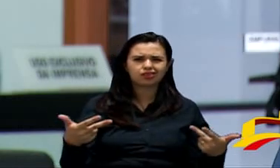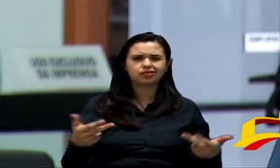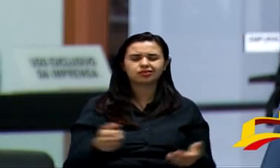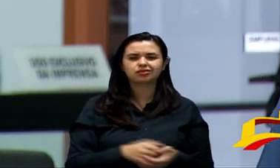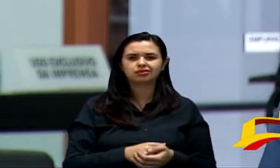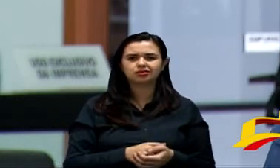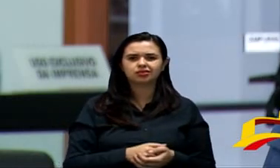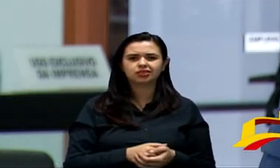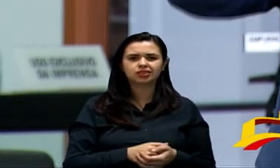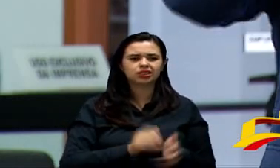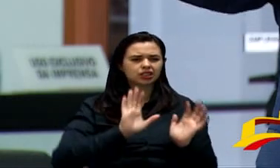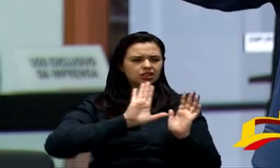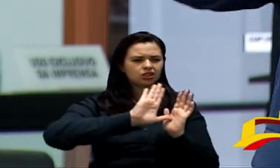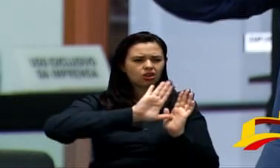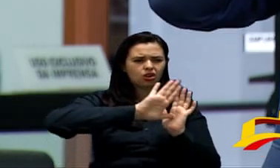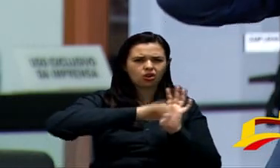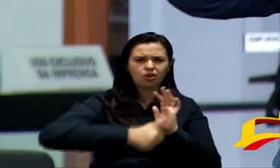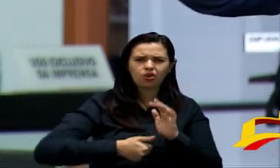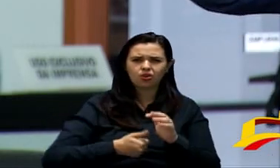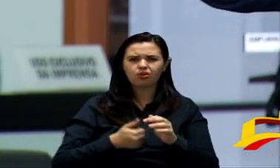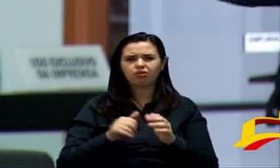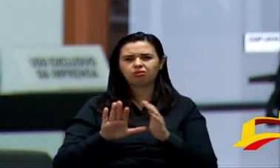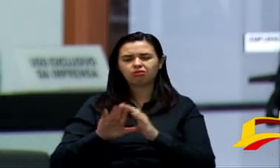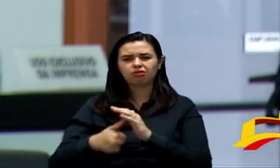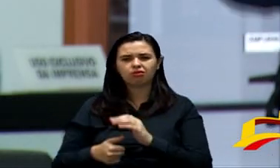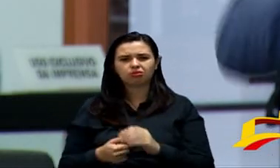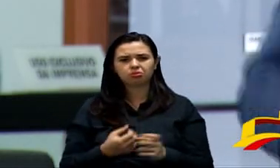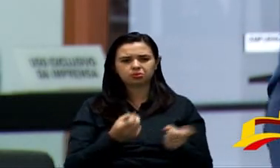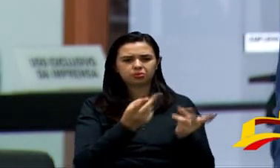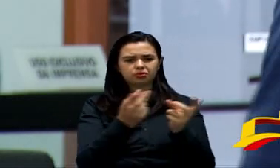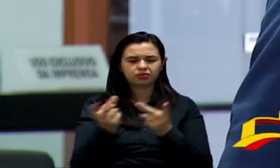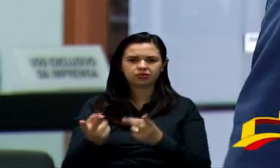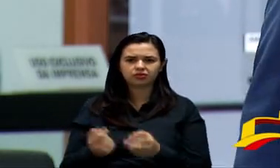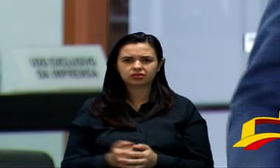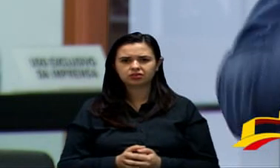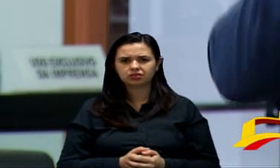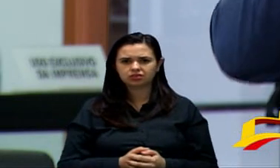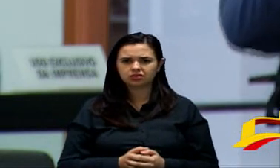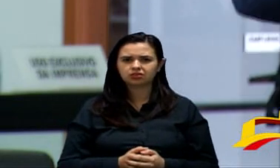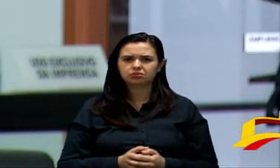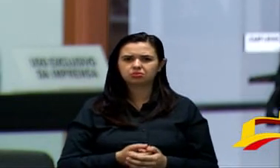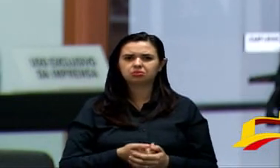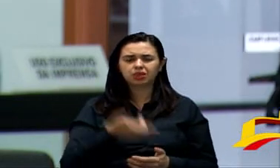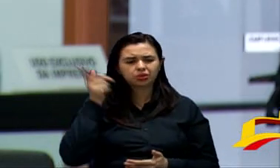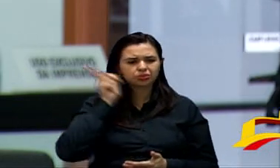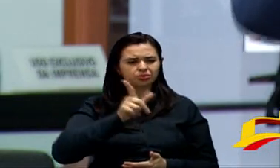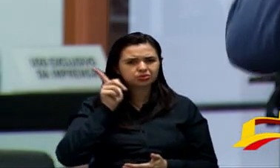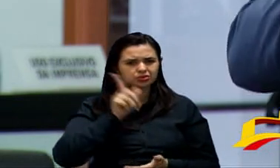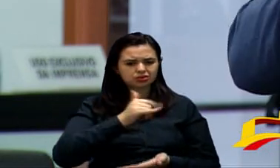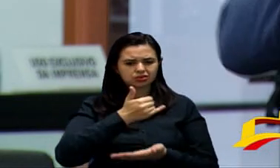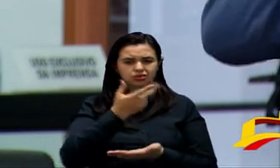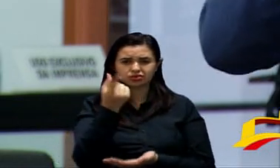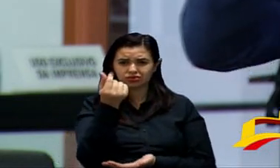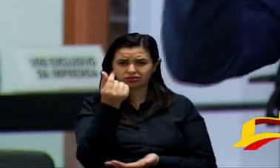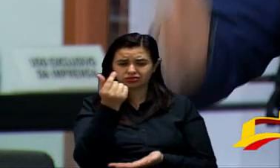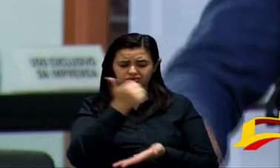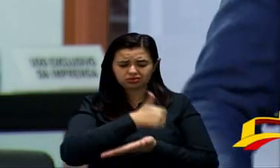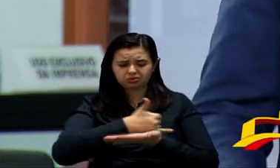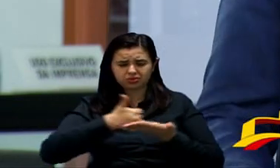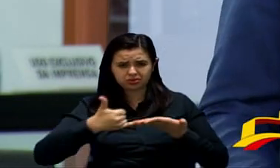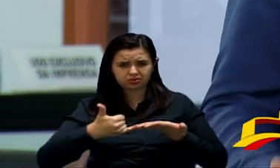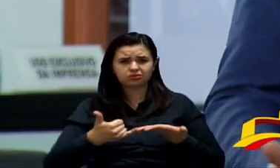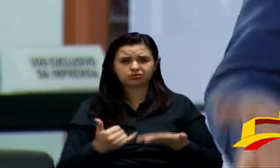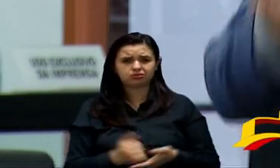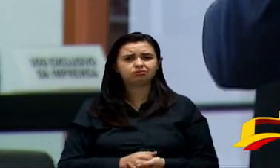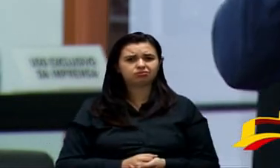cara vende, infelizmente, até a companheira, rapaz. Para os dois usar droga, às vezes junto, quando ele não leva